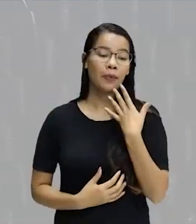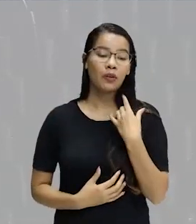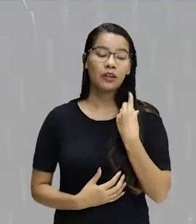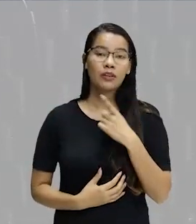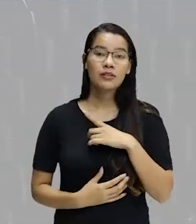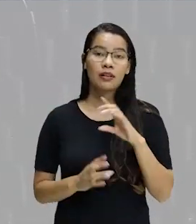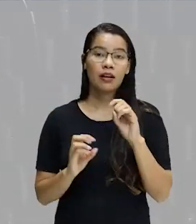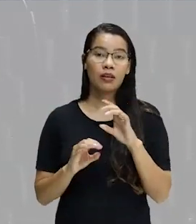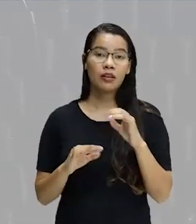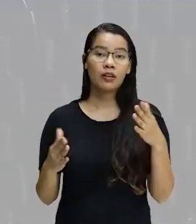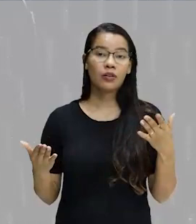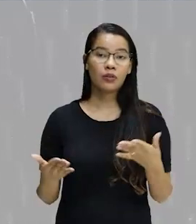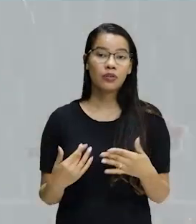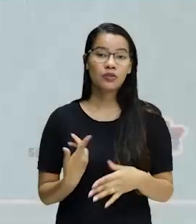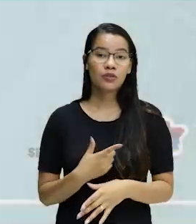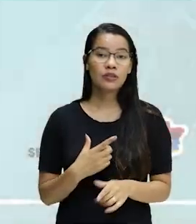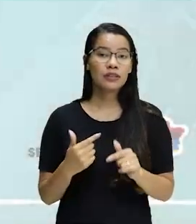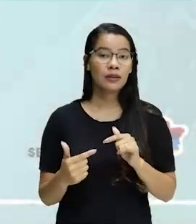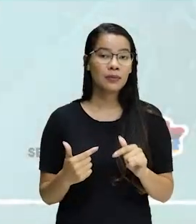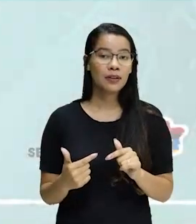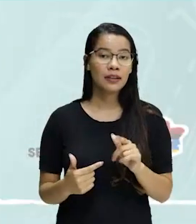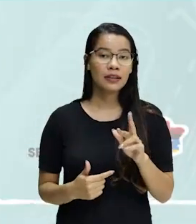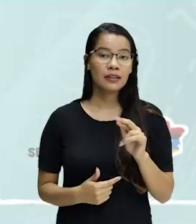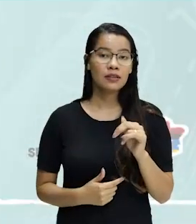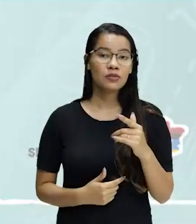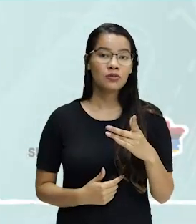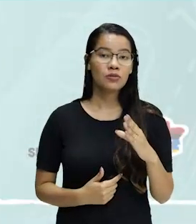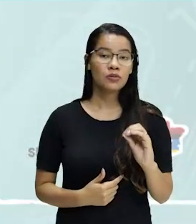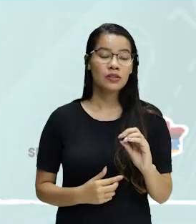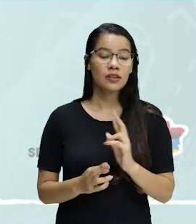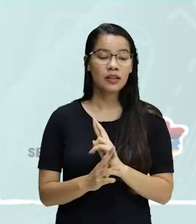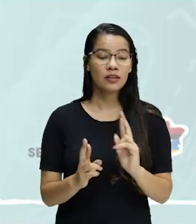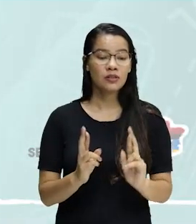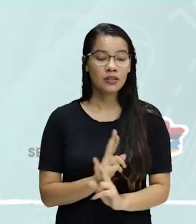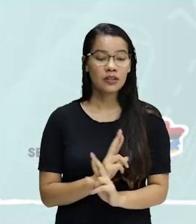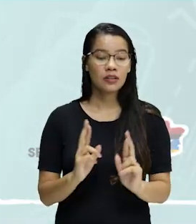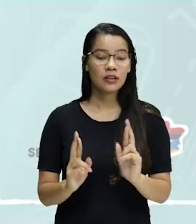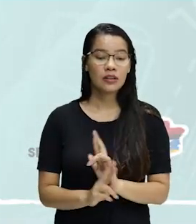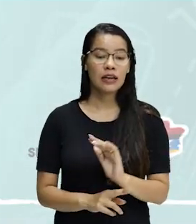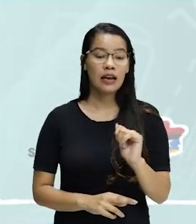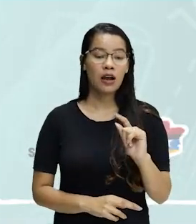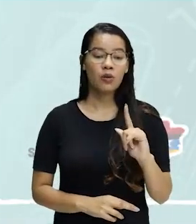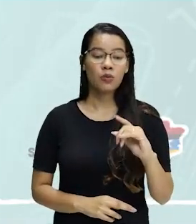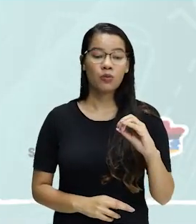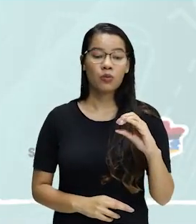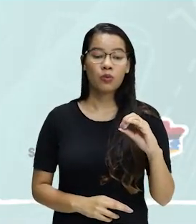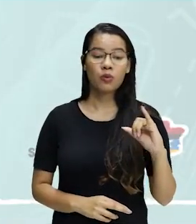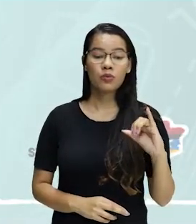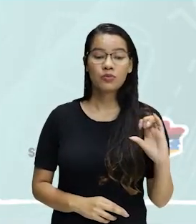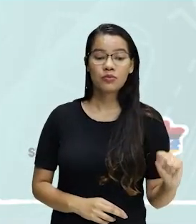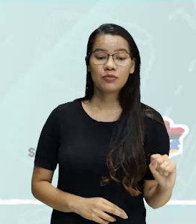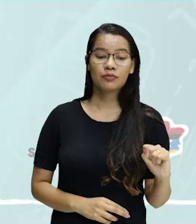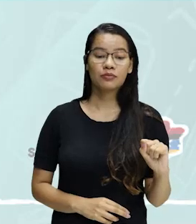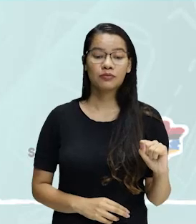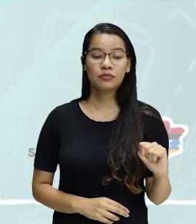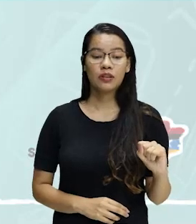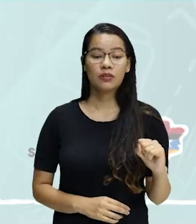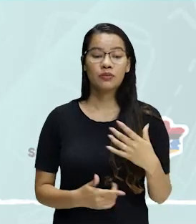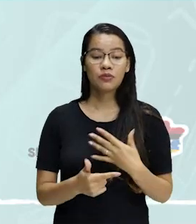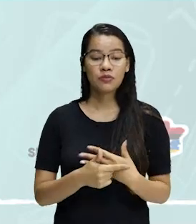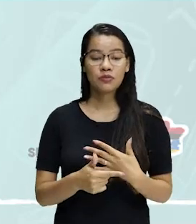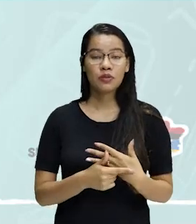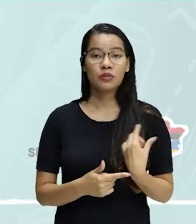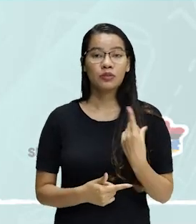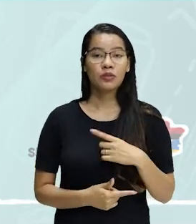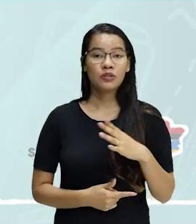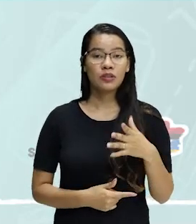nós vamos trabalhar as reações relacionadas aos álcools, certo? A função álcool nós